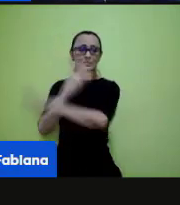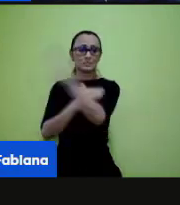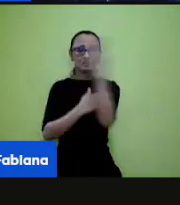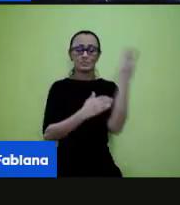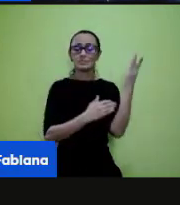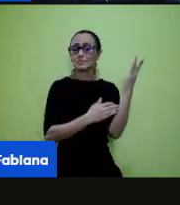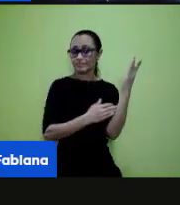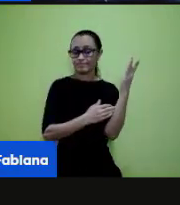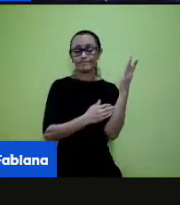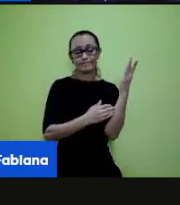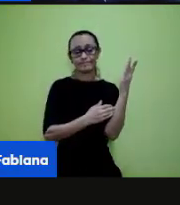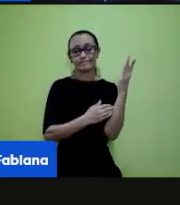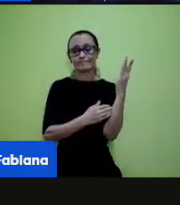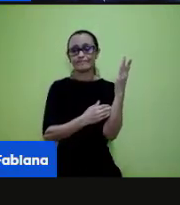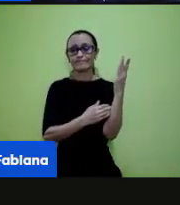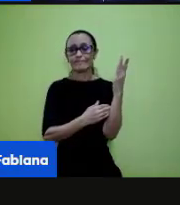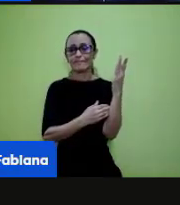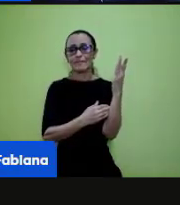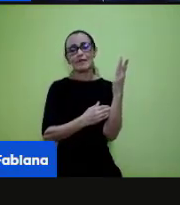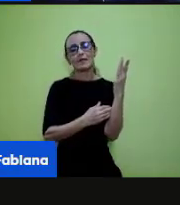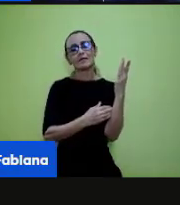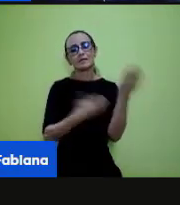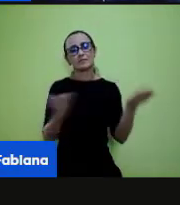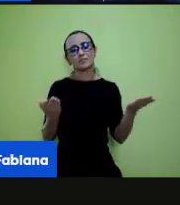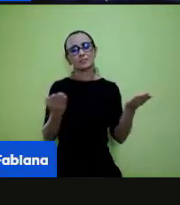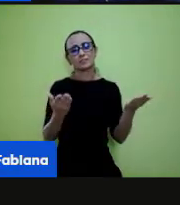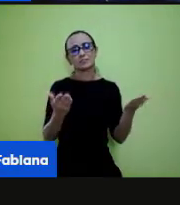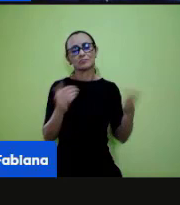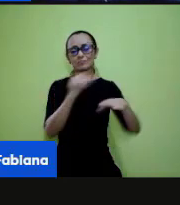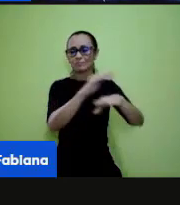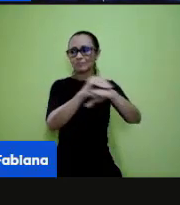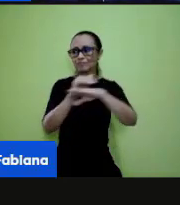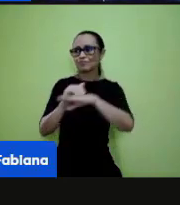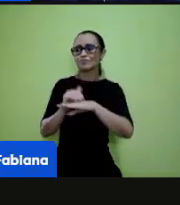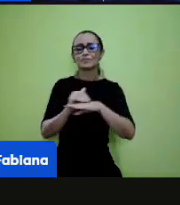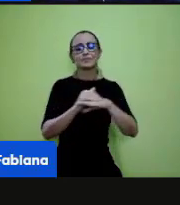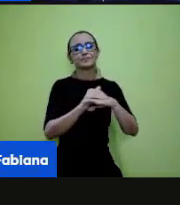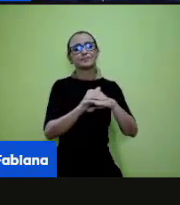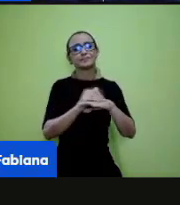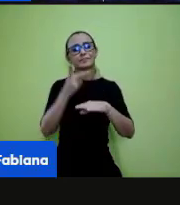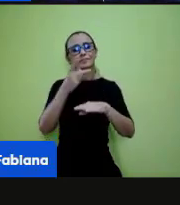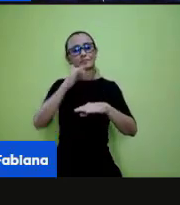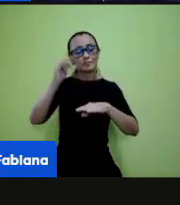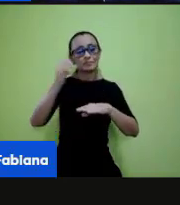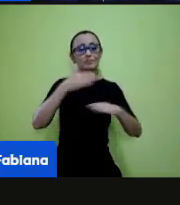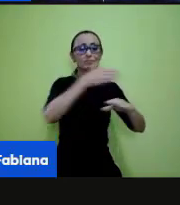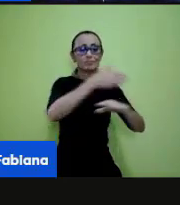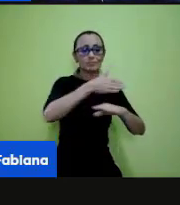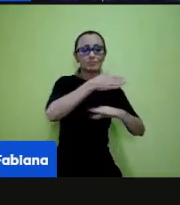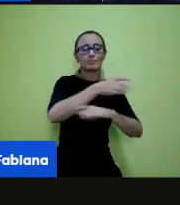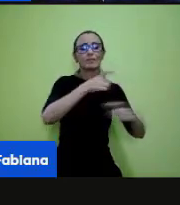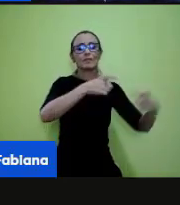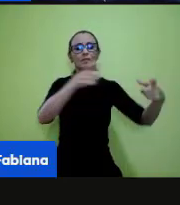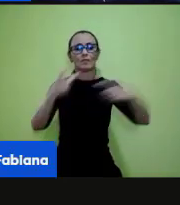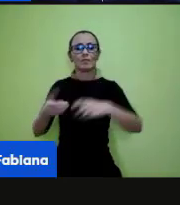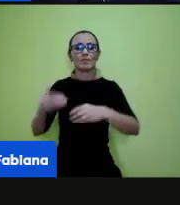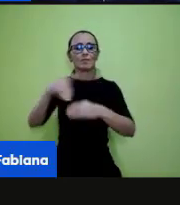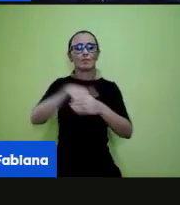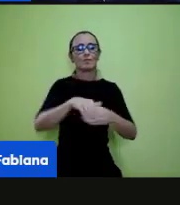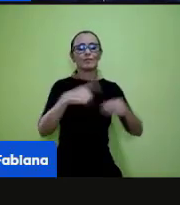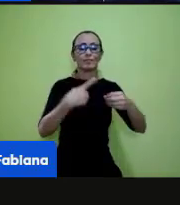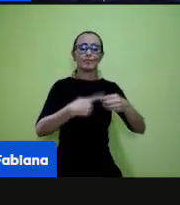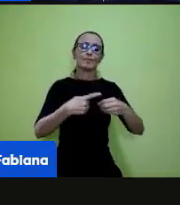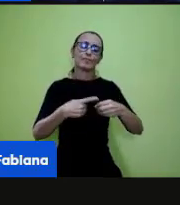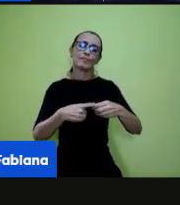acesso aos nossos agentes, para a gente resolver o imóvel crítico das regiões urbanas, da cidade, e a gente, às